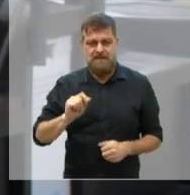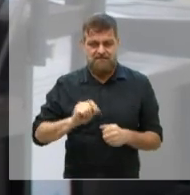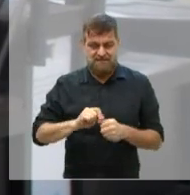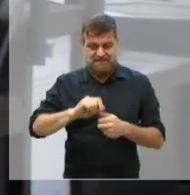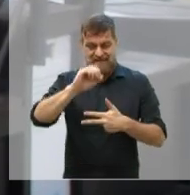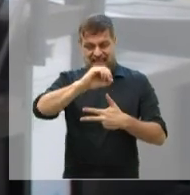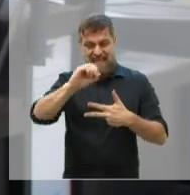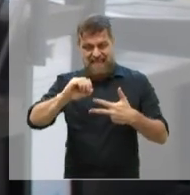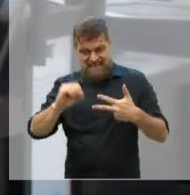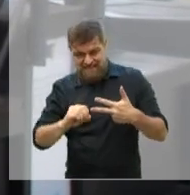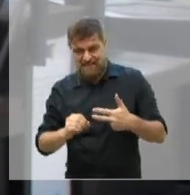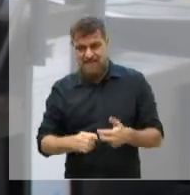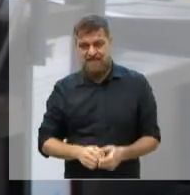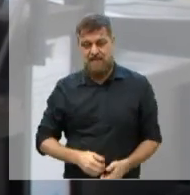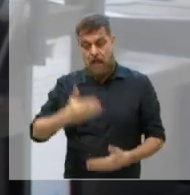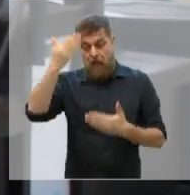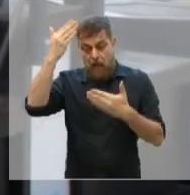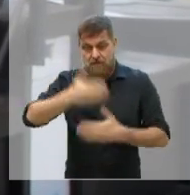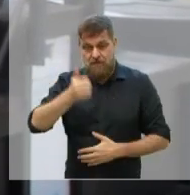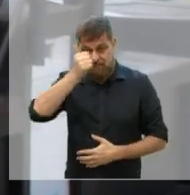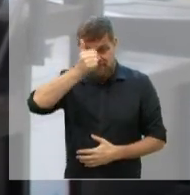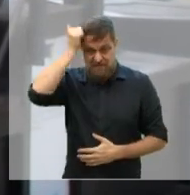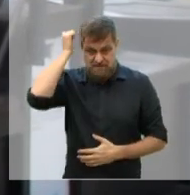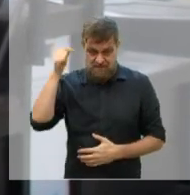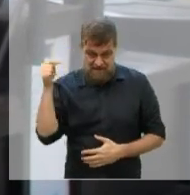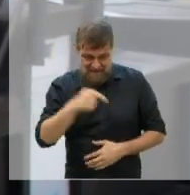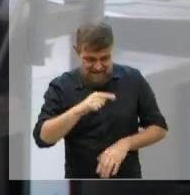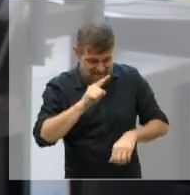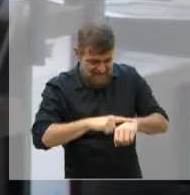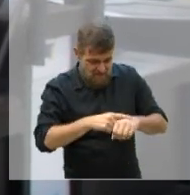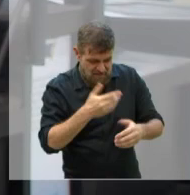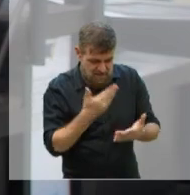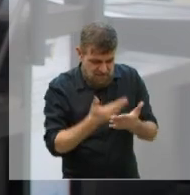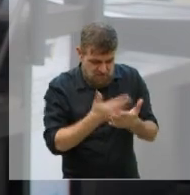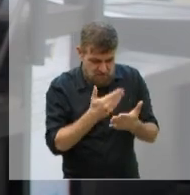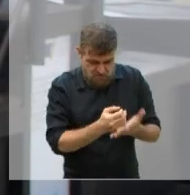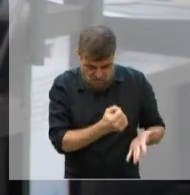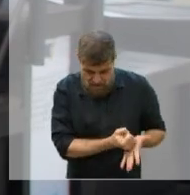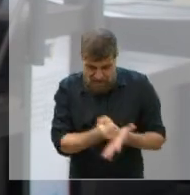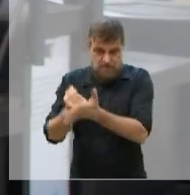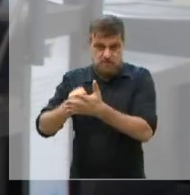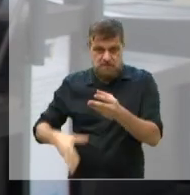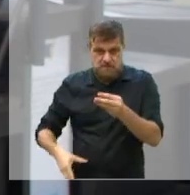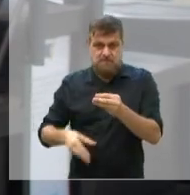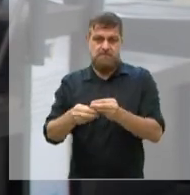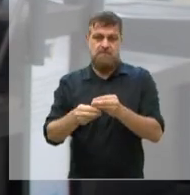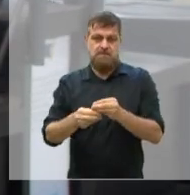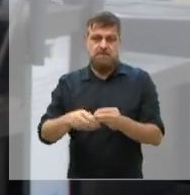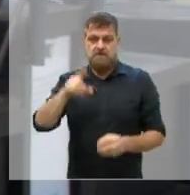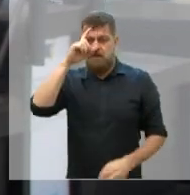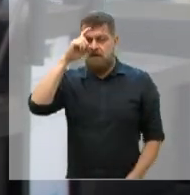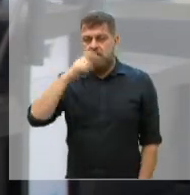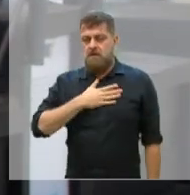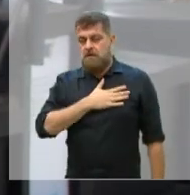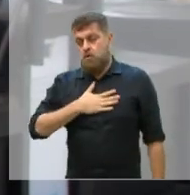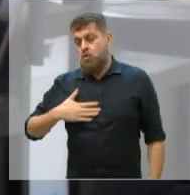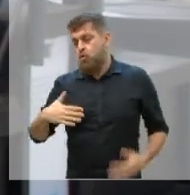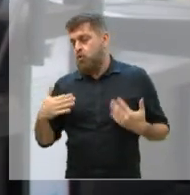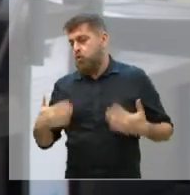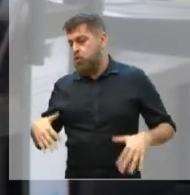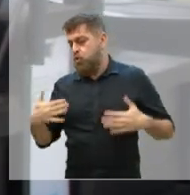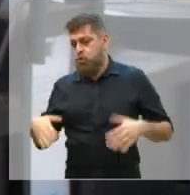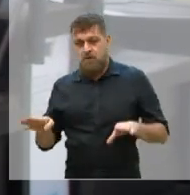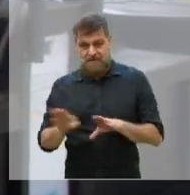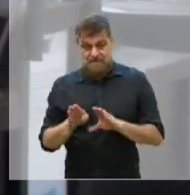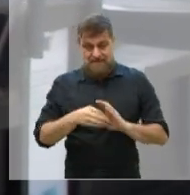Enem, vestibular, ver assim já ajuda na hora do estudo, né, professor? Vai dar um relaxamento até. Certamente, essa é